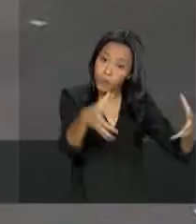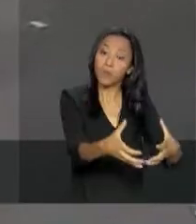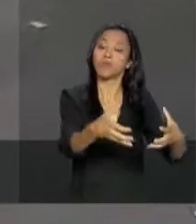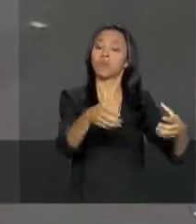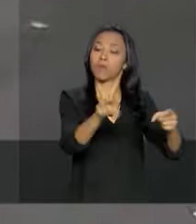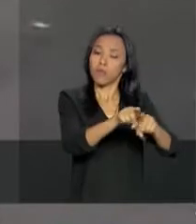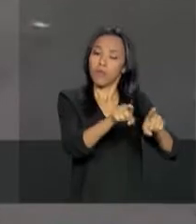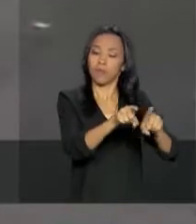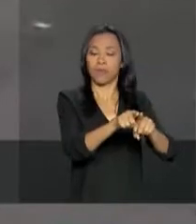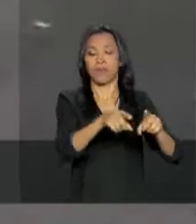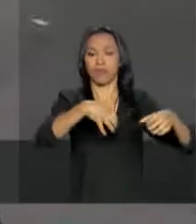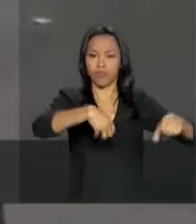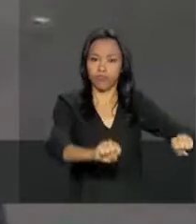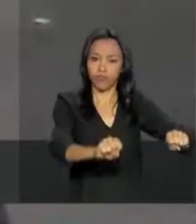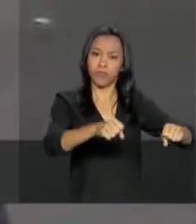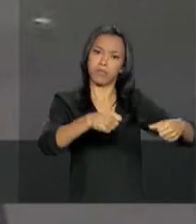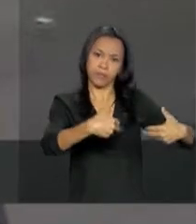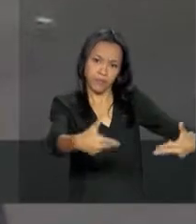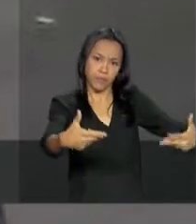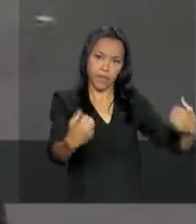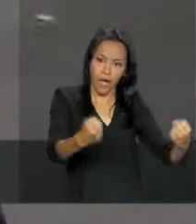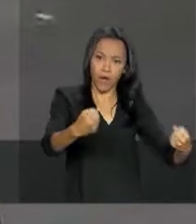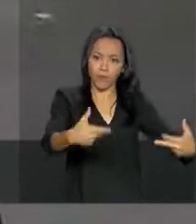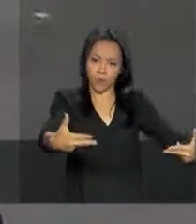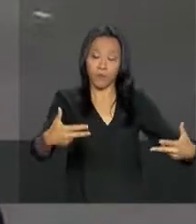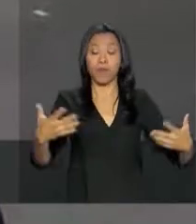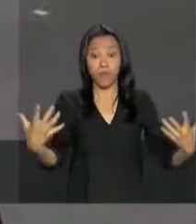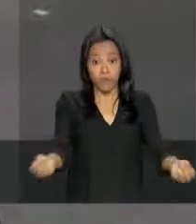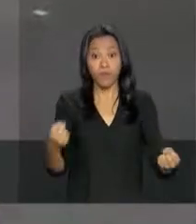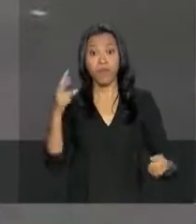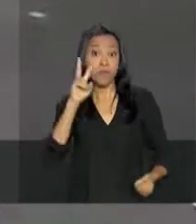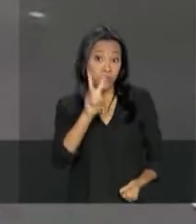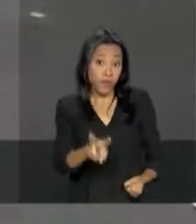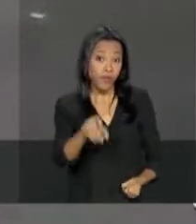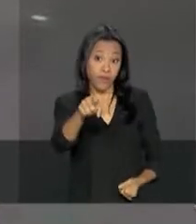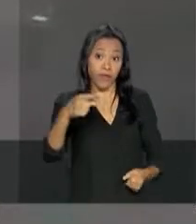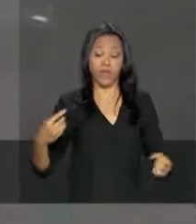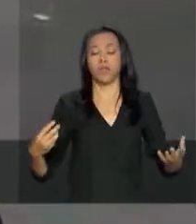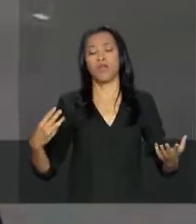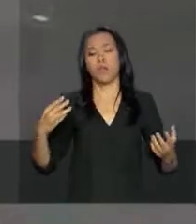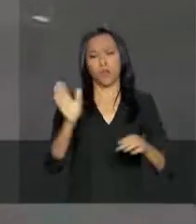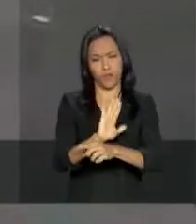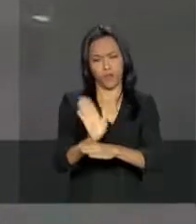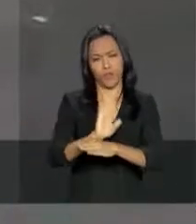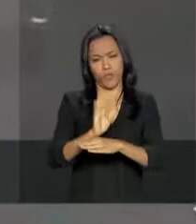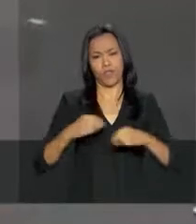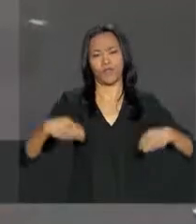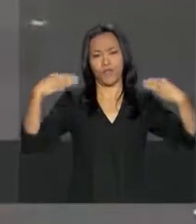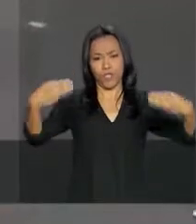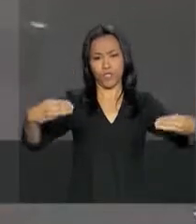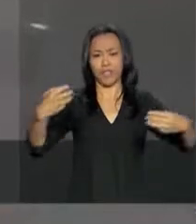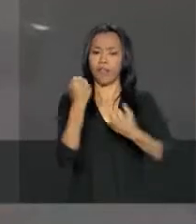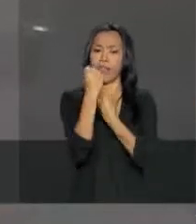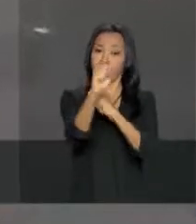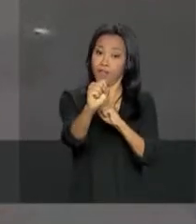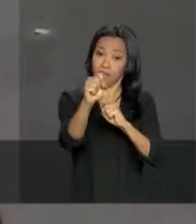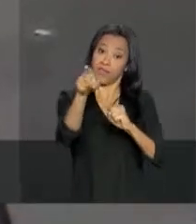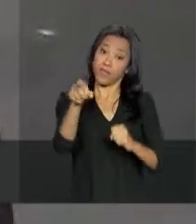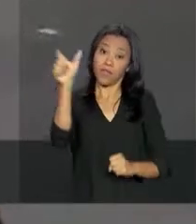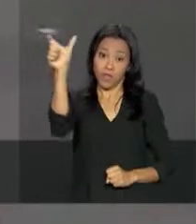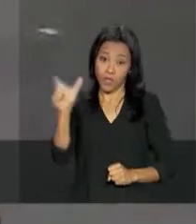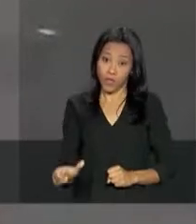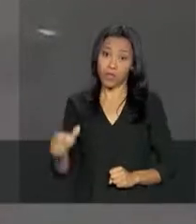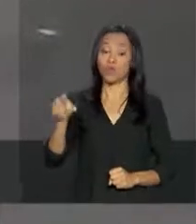Infantaria Motorizada. Agora nós vamos assistir a um vídeo do Ministério da Defesa, no qual o soldado Daxon da